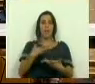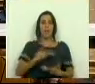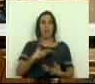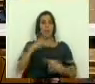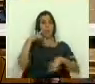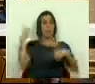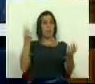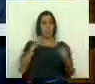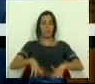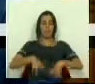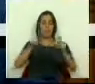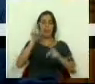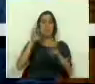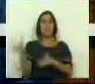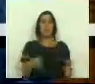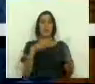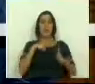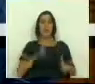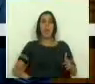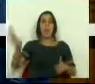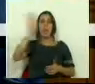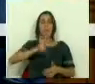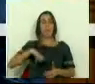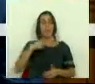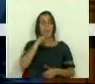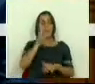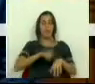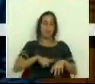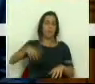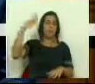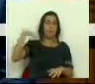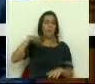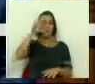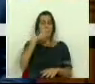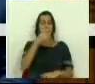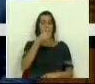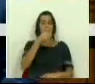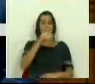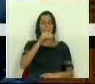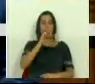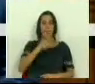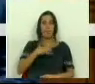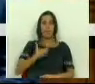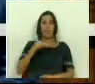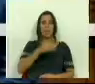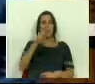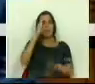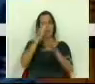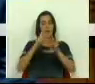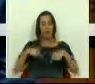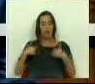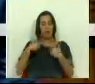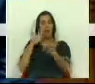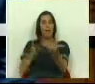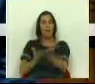pública e pelo desenvolvimento da produção nacional, os Verdes disseram na altura que o Governo PSD, a CDS-PP, estava empenhado em levar